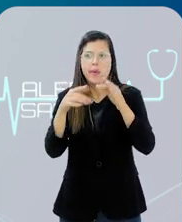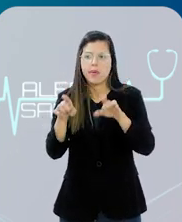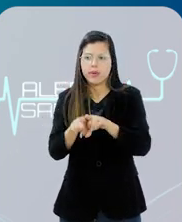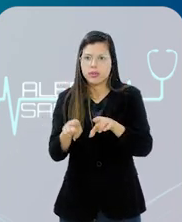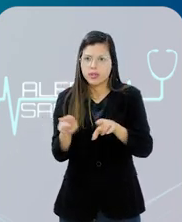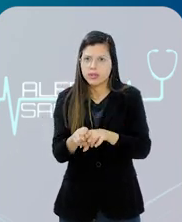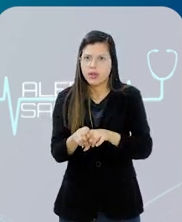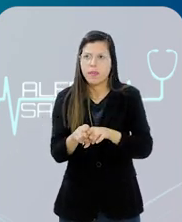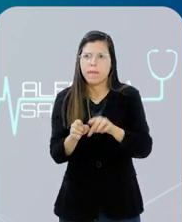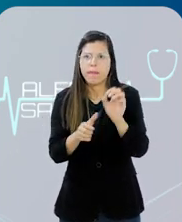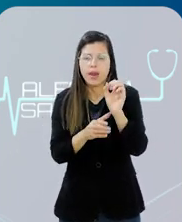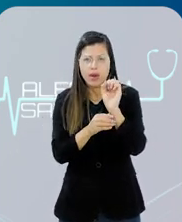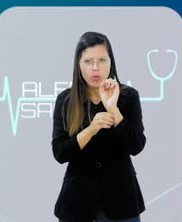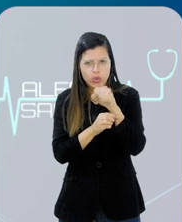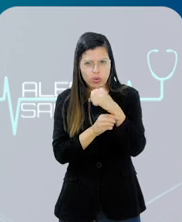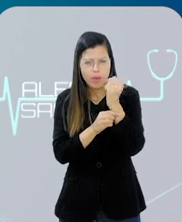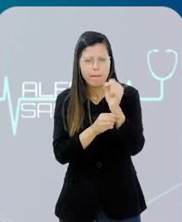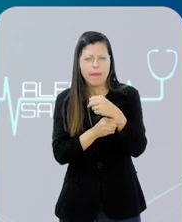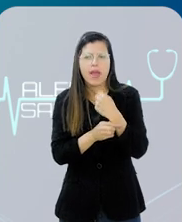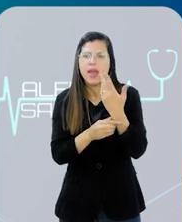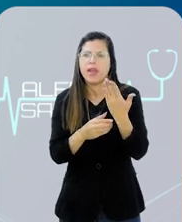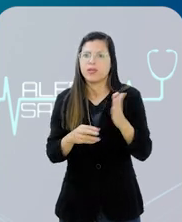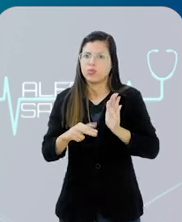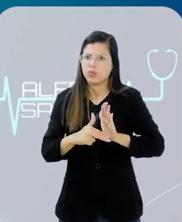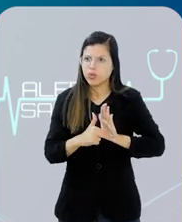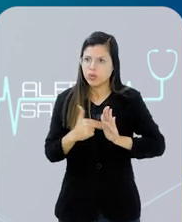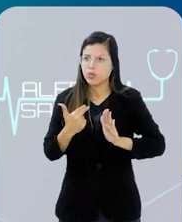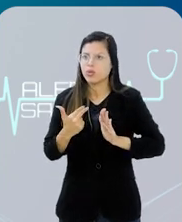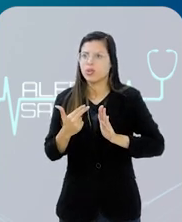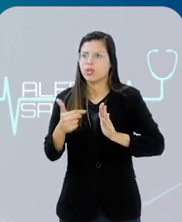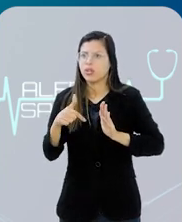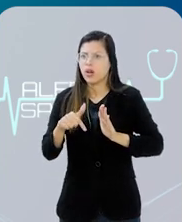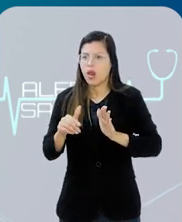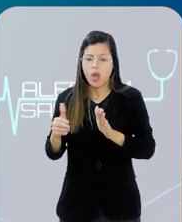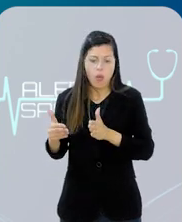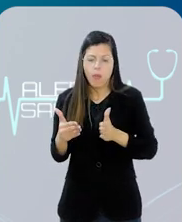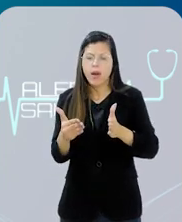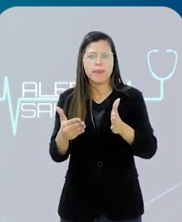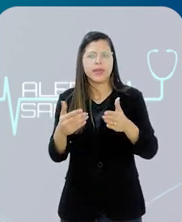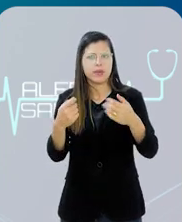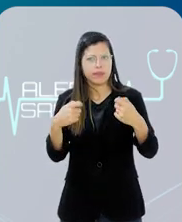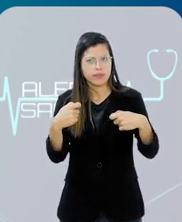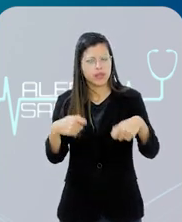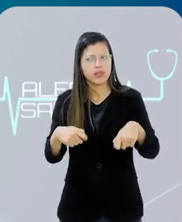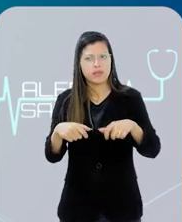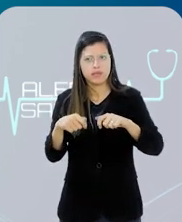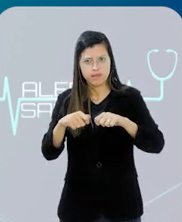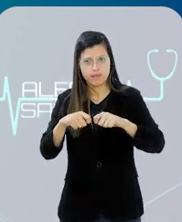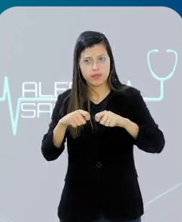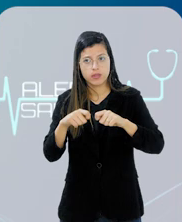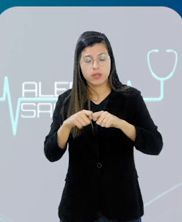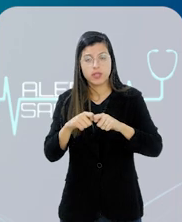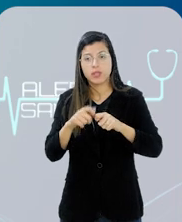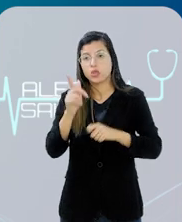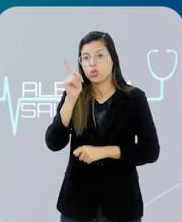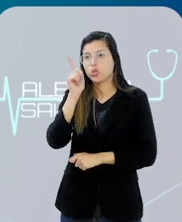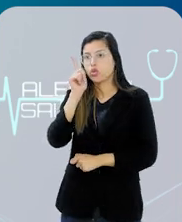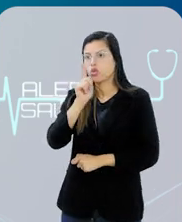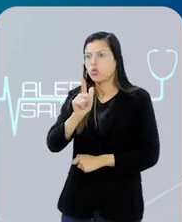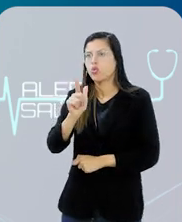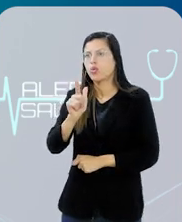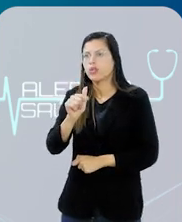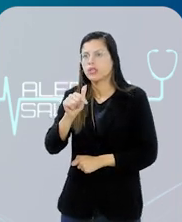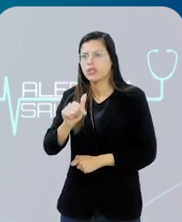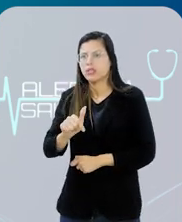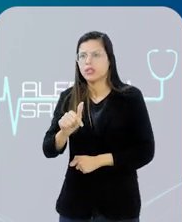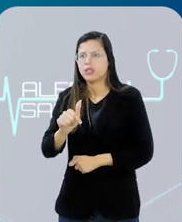ortopédicas, do mastro, do próprio cirurgião plástico, ele é um caminho a ter que ser percorrido para que então a gente possa pleitear